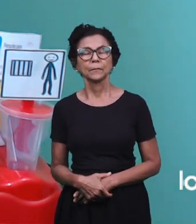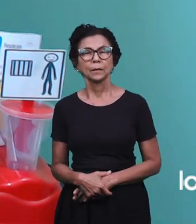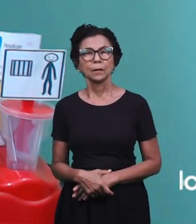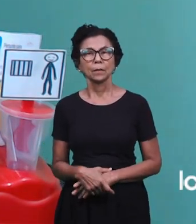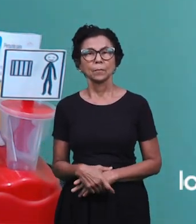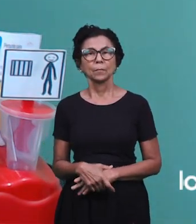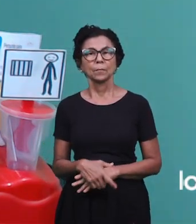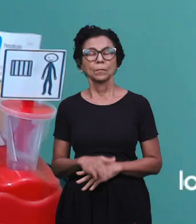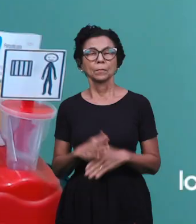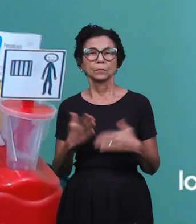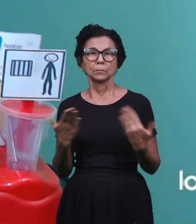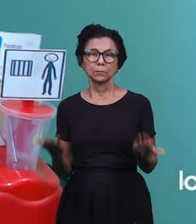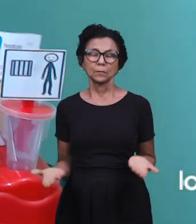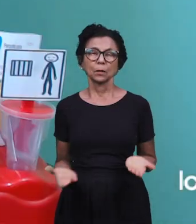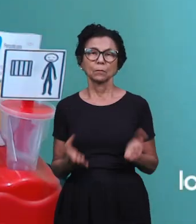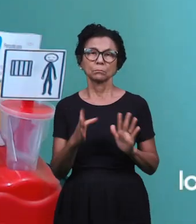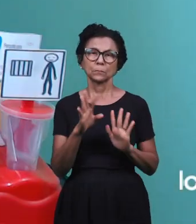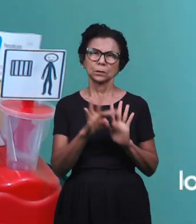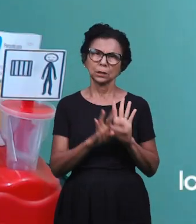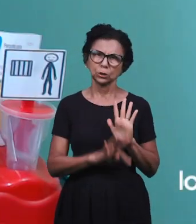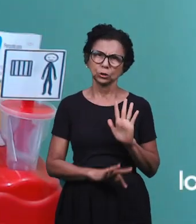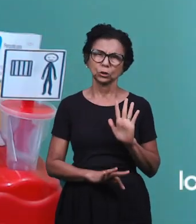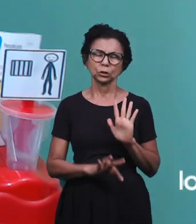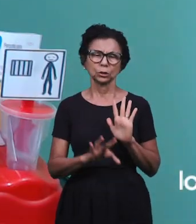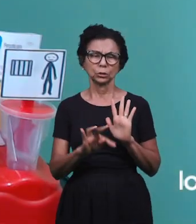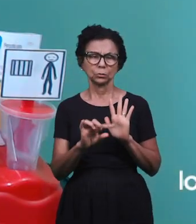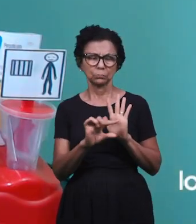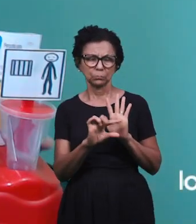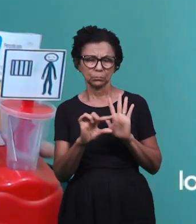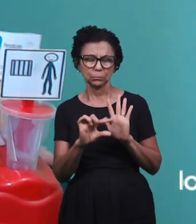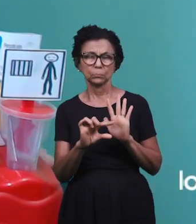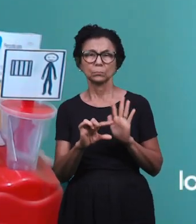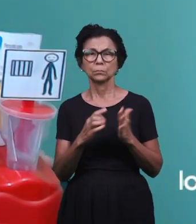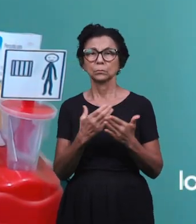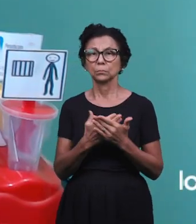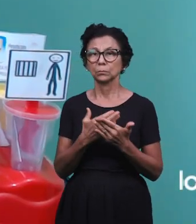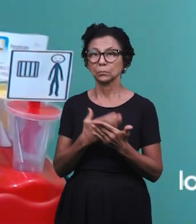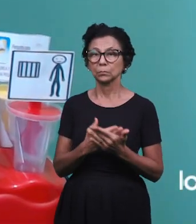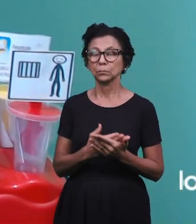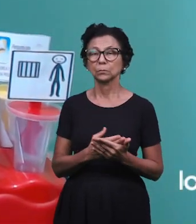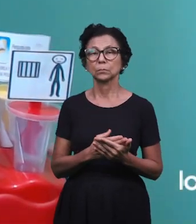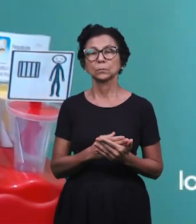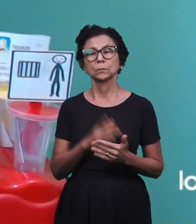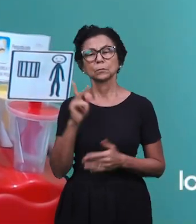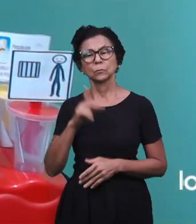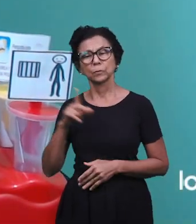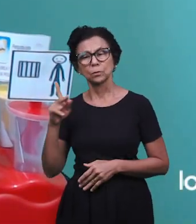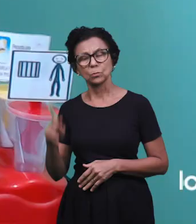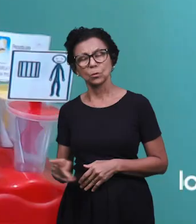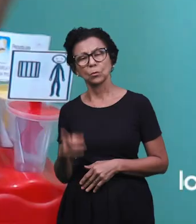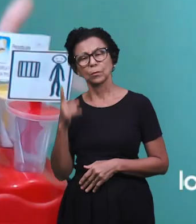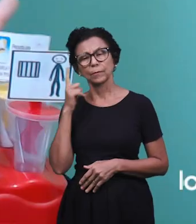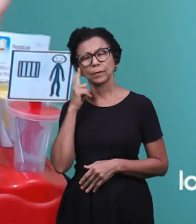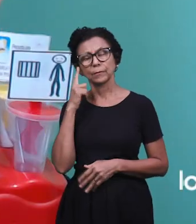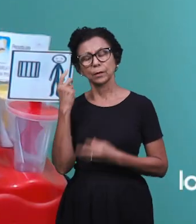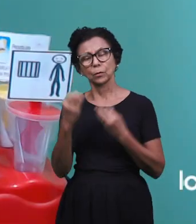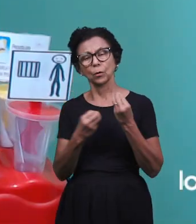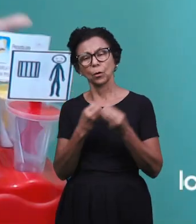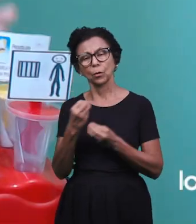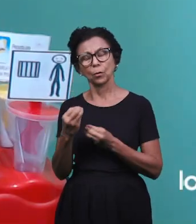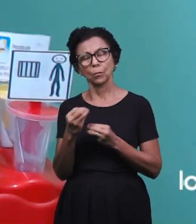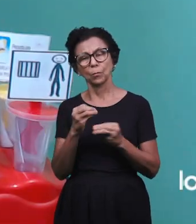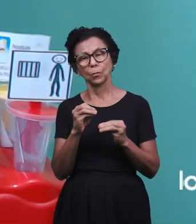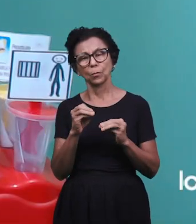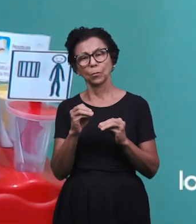isso cada professora, né, junto ali com a igreja no corpo, vai buscar como trazer para a sua